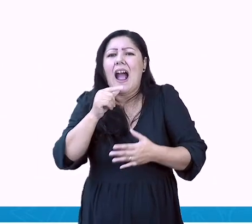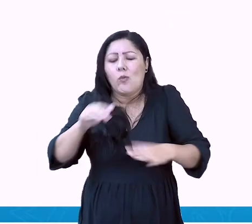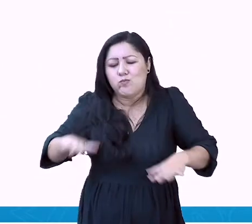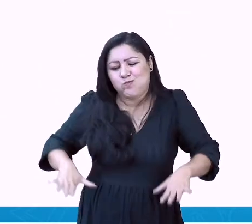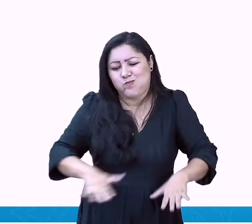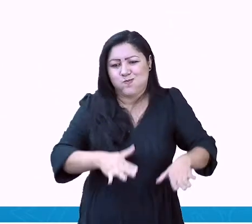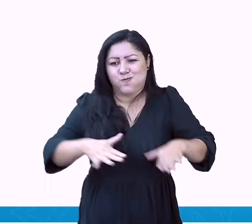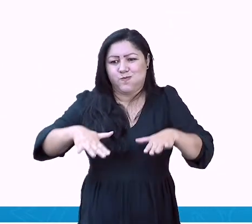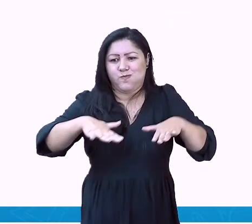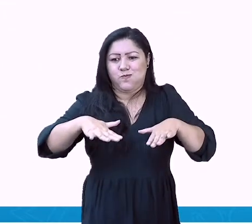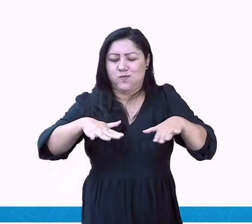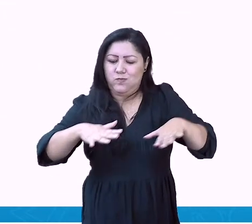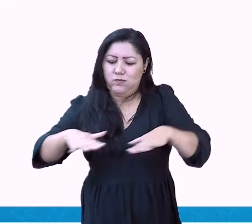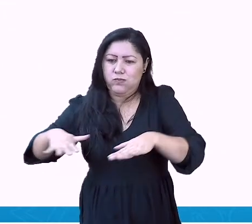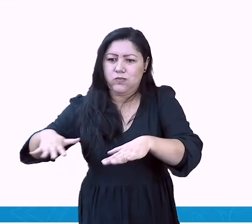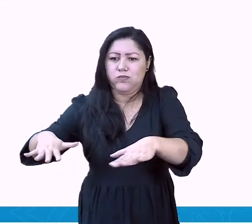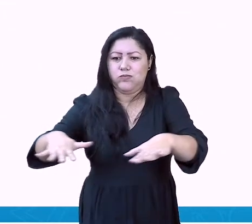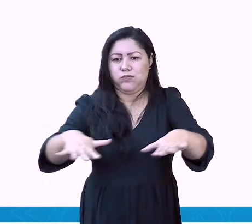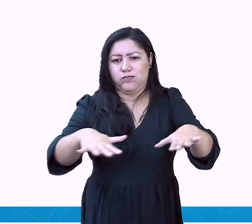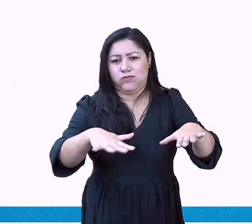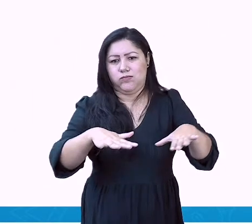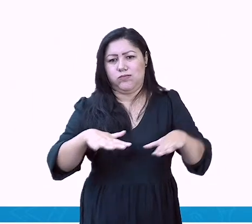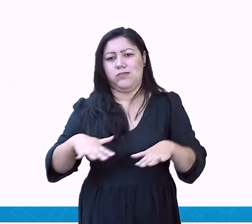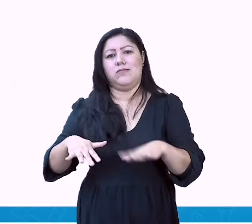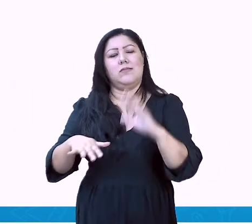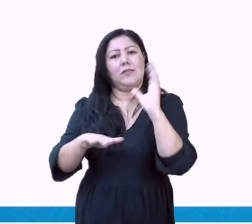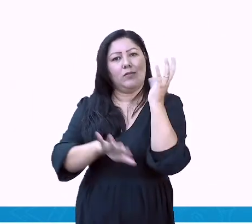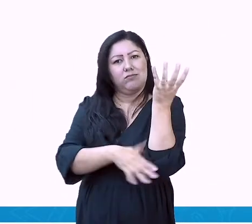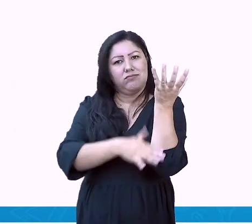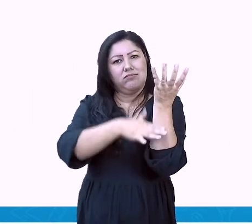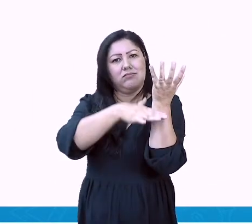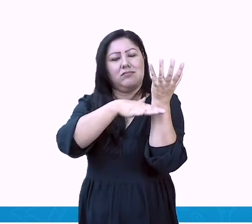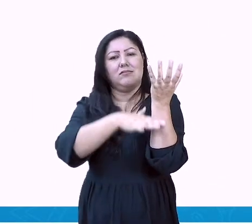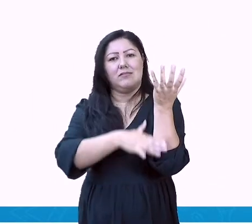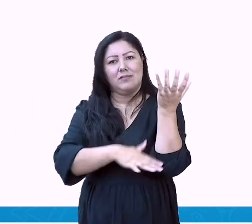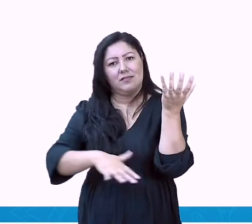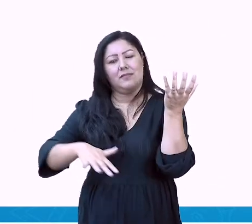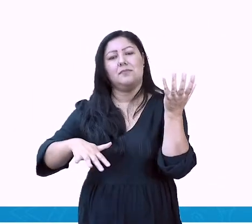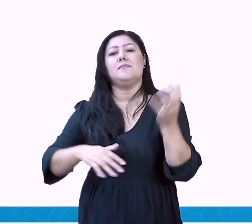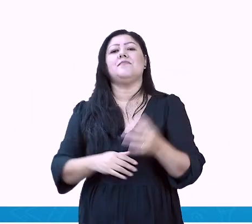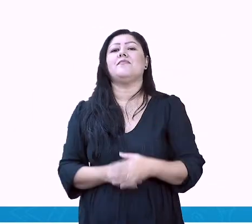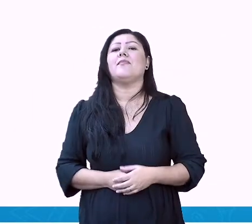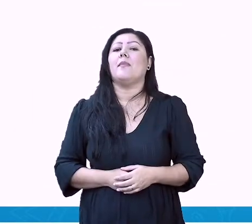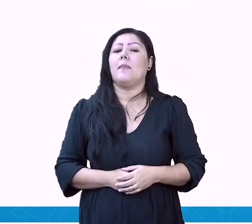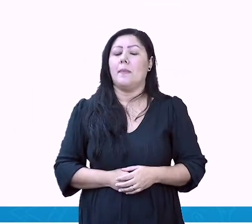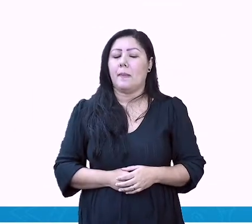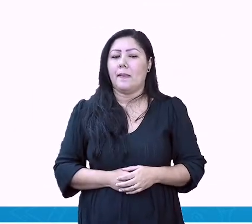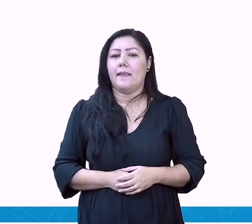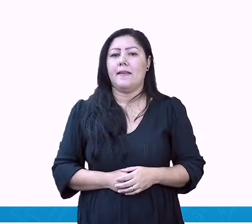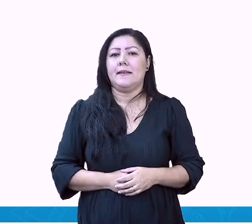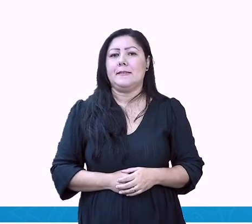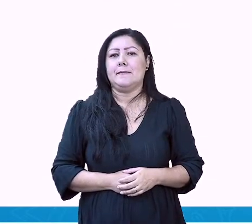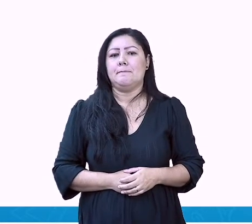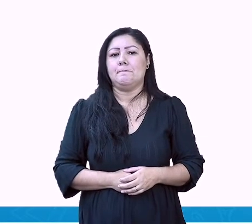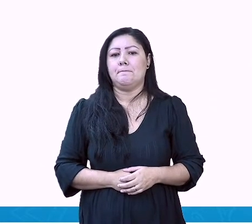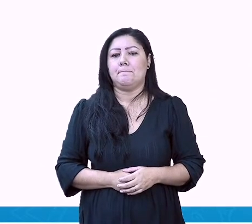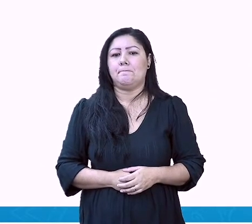Nós chamamos de complexo do Pantanal. Também é um bioma brasileiro.